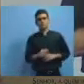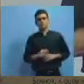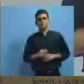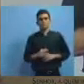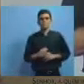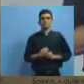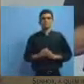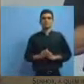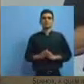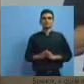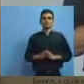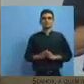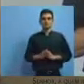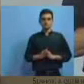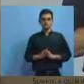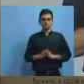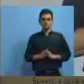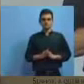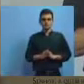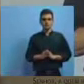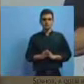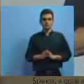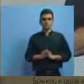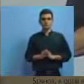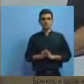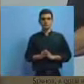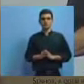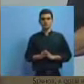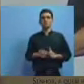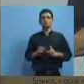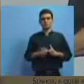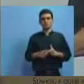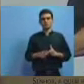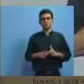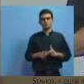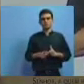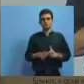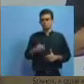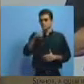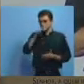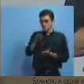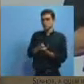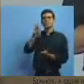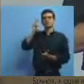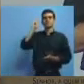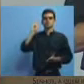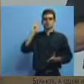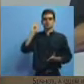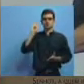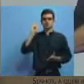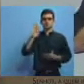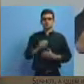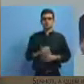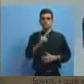acabou, estamos perdidos. Por isso, profetiza e diz-lhes: